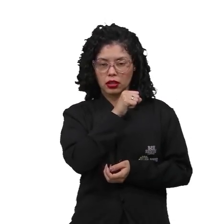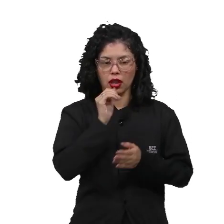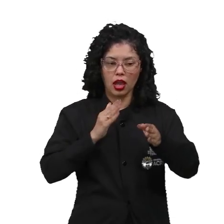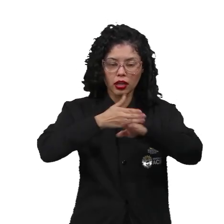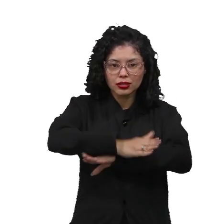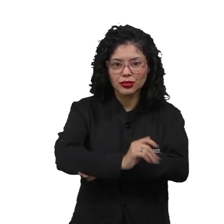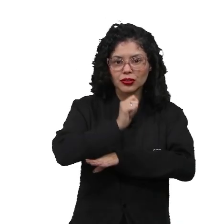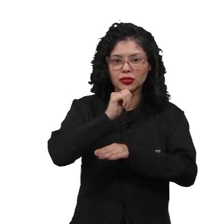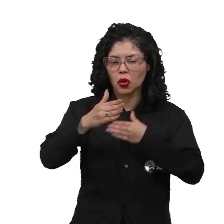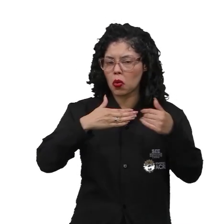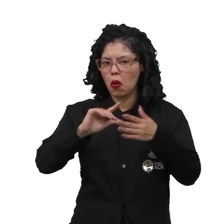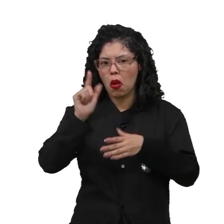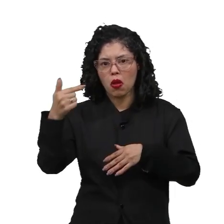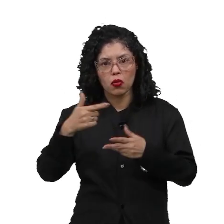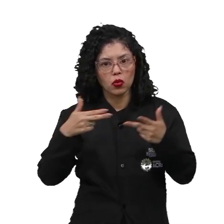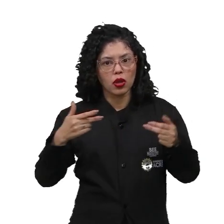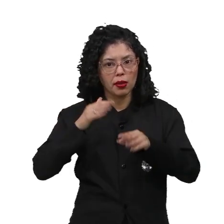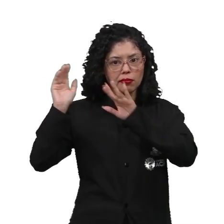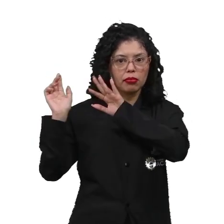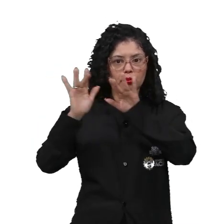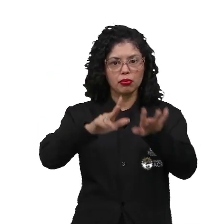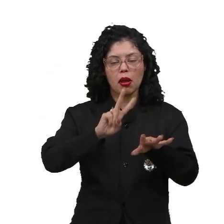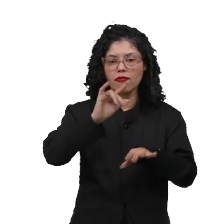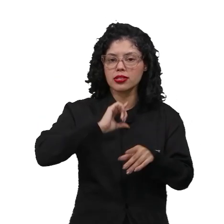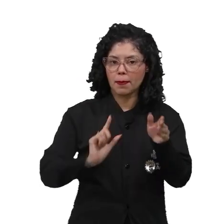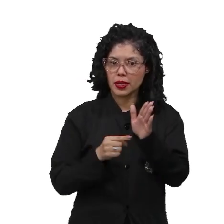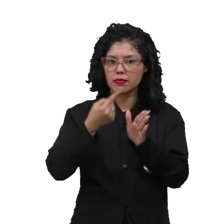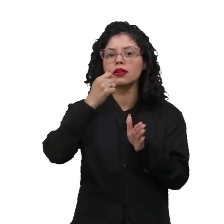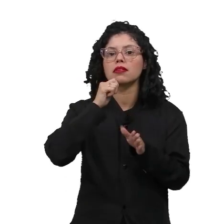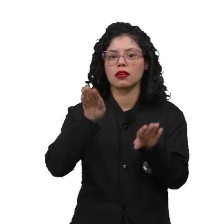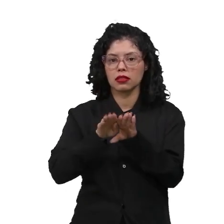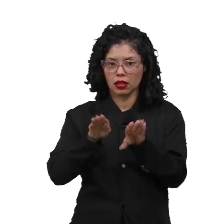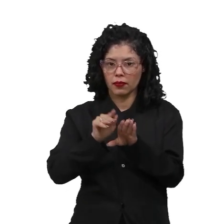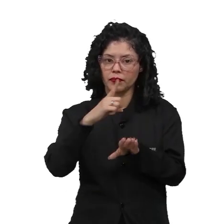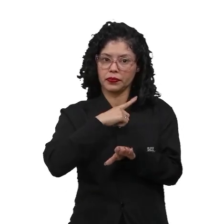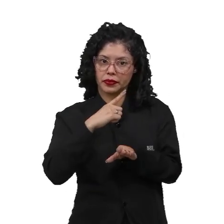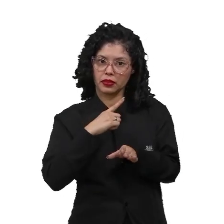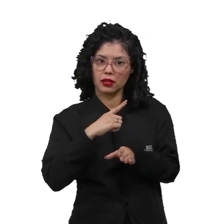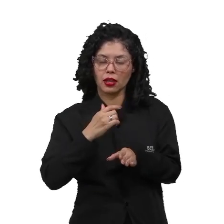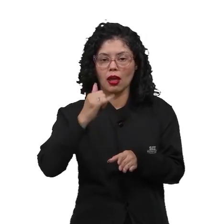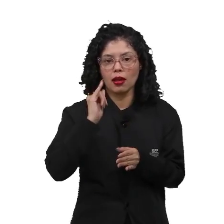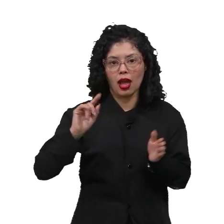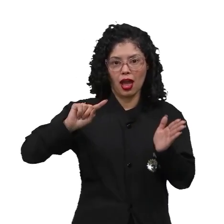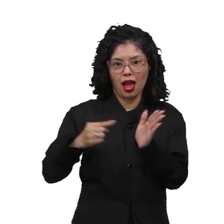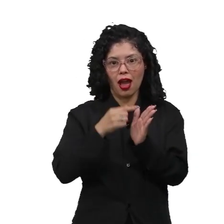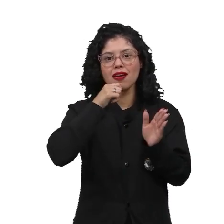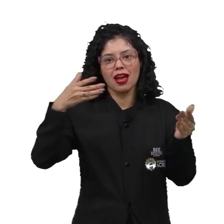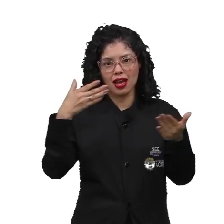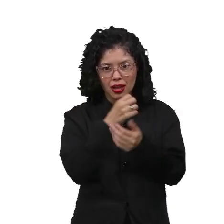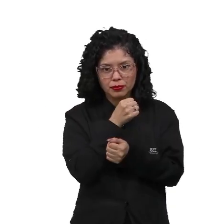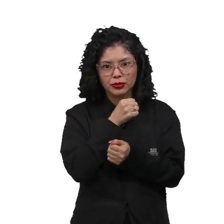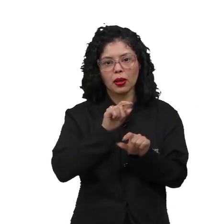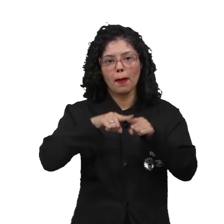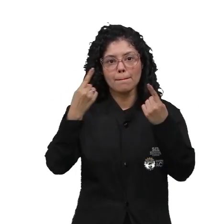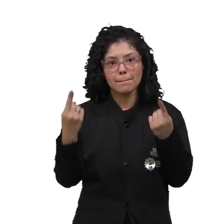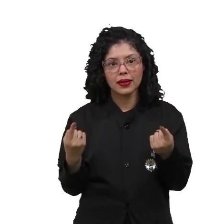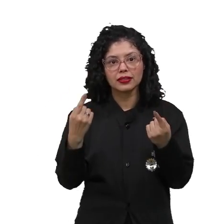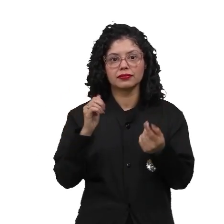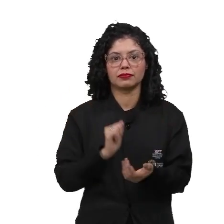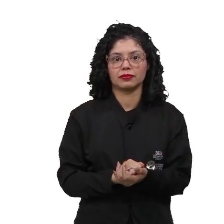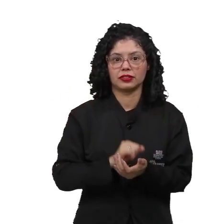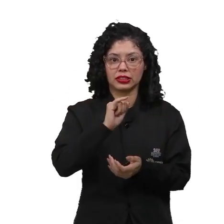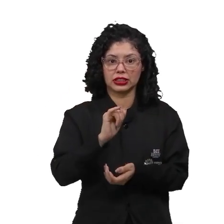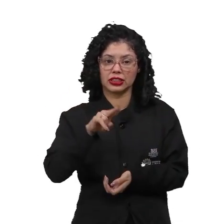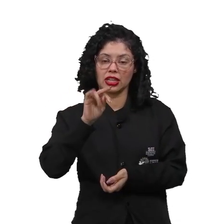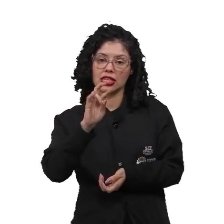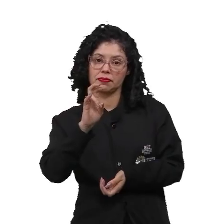entrou ali qualquer tipo de invasor, ela vai ser a primeira a ser acionada. Porém, ela é